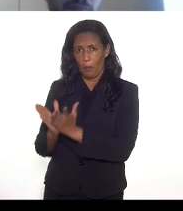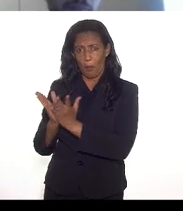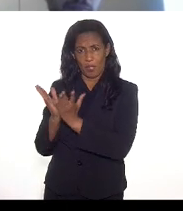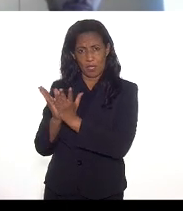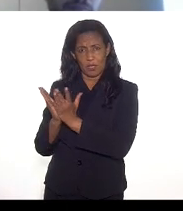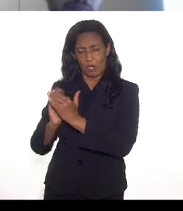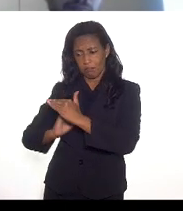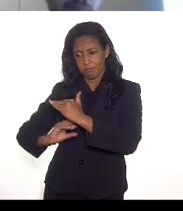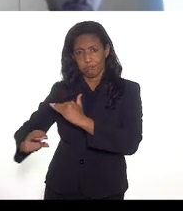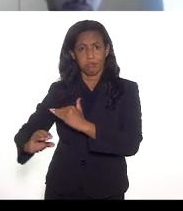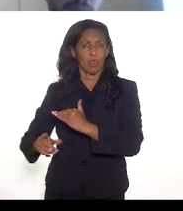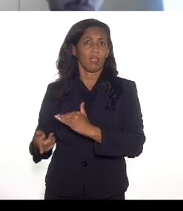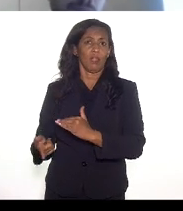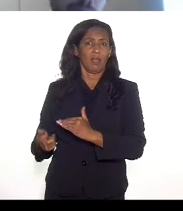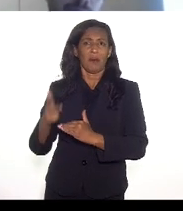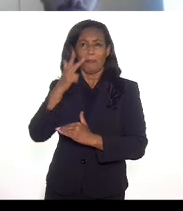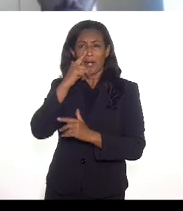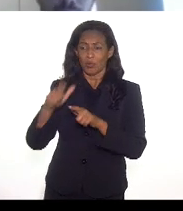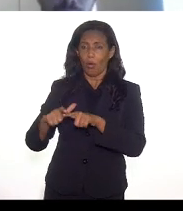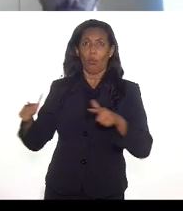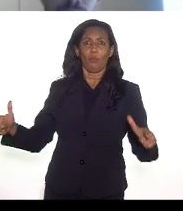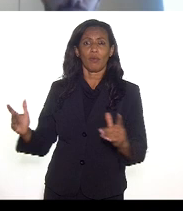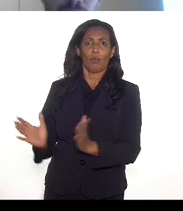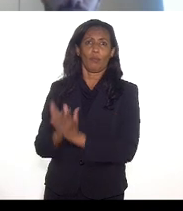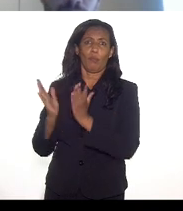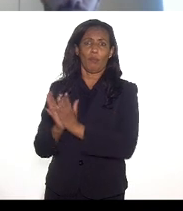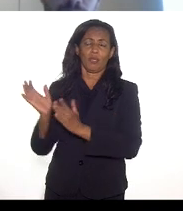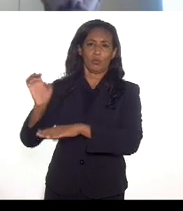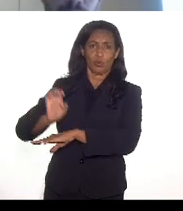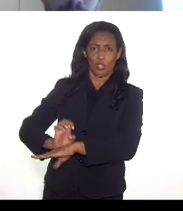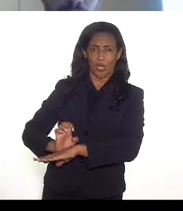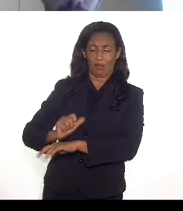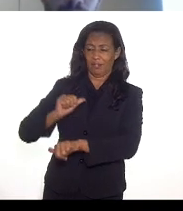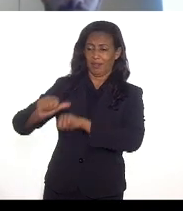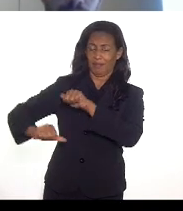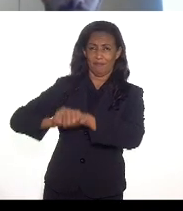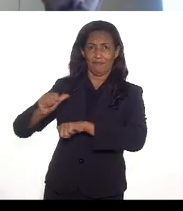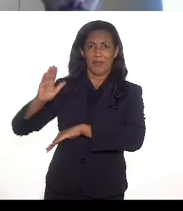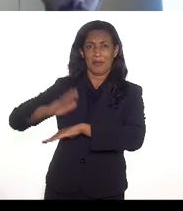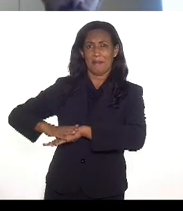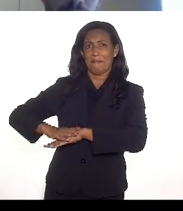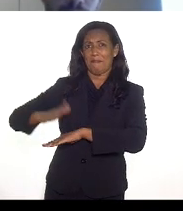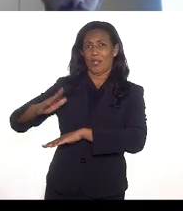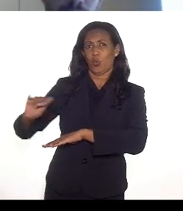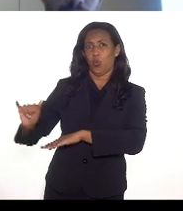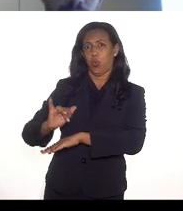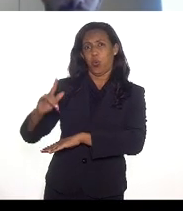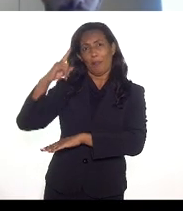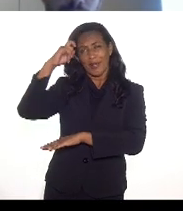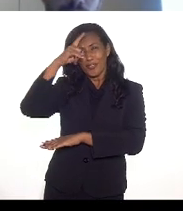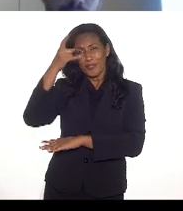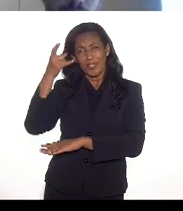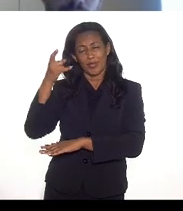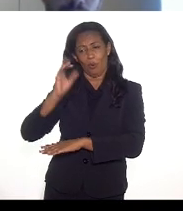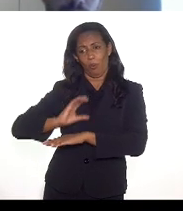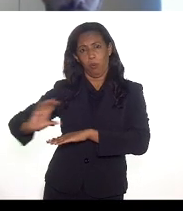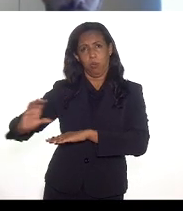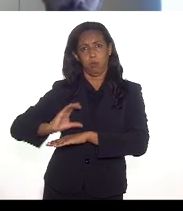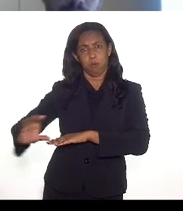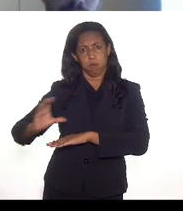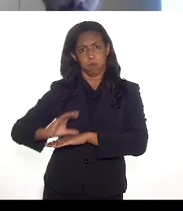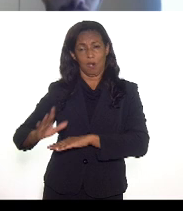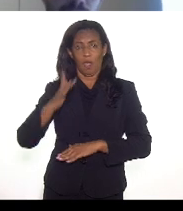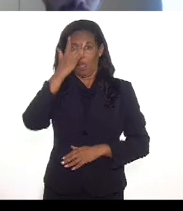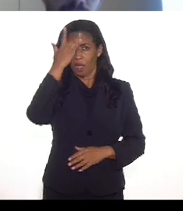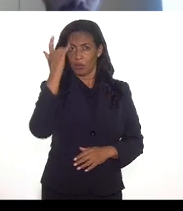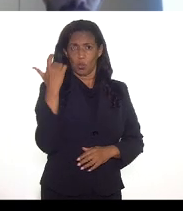fez do que promover a pobreza no Estado, tornando o Estado do Rio mais caro e mais difícil de se investir. As